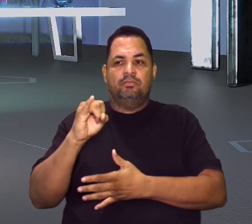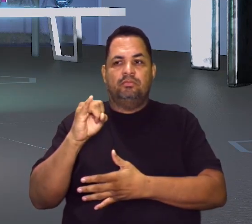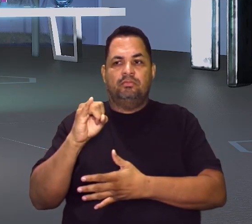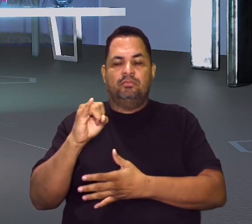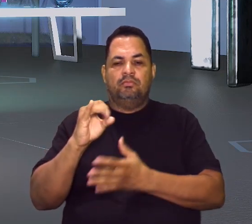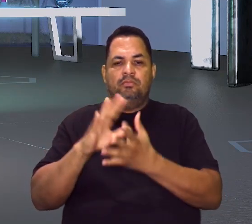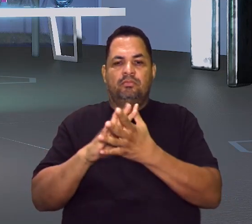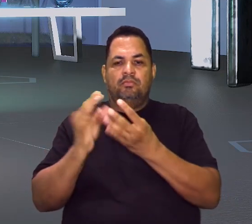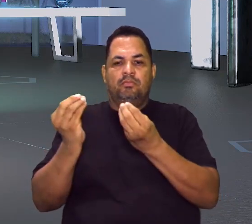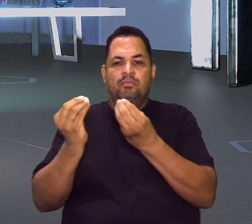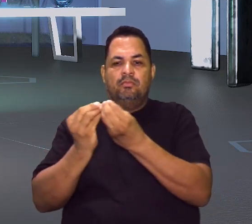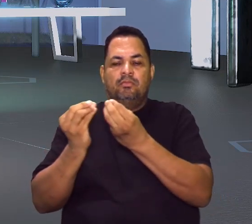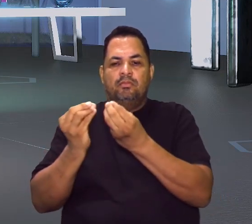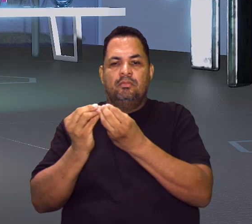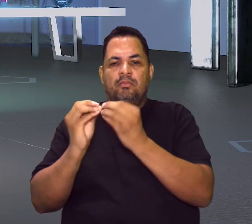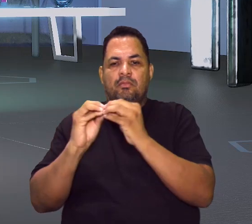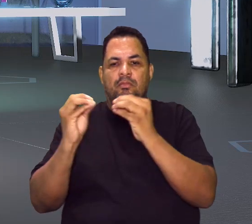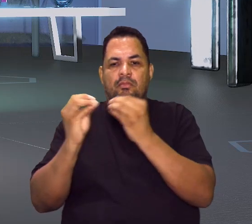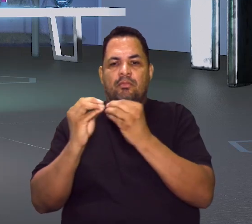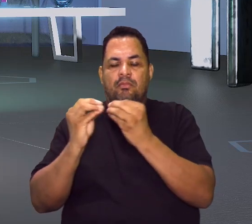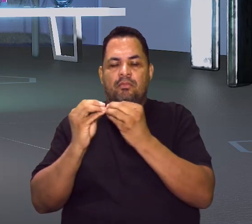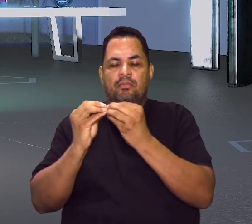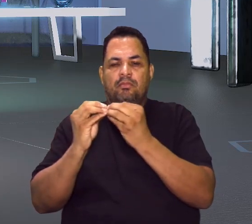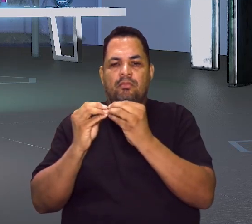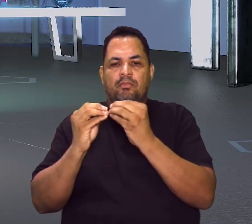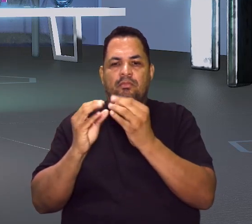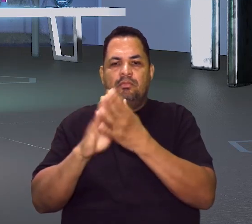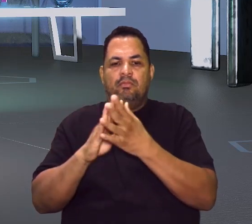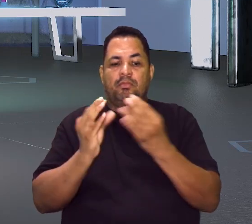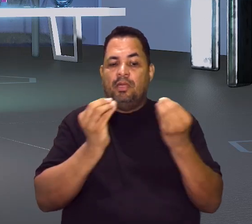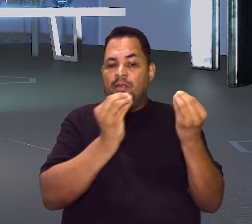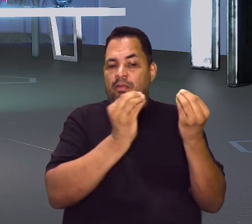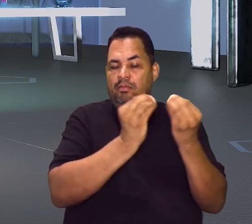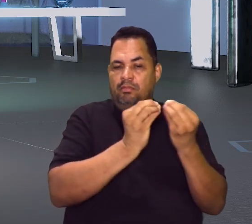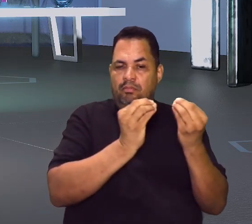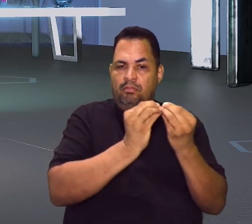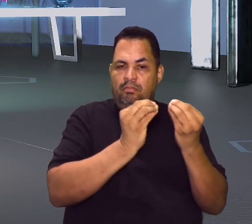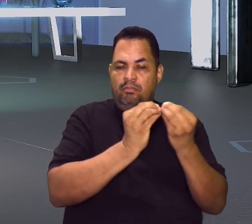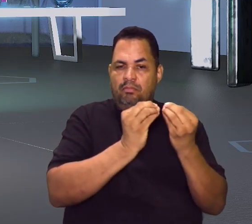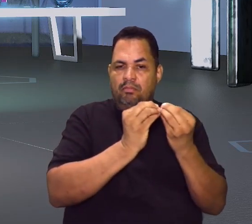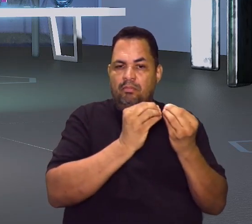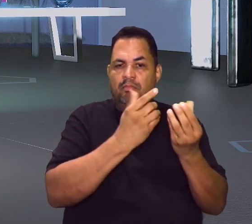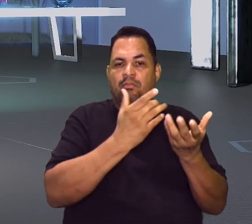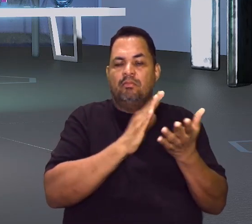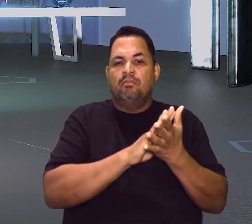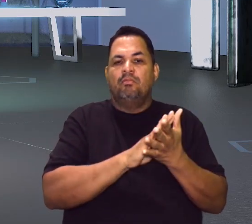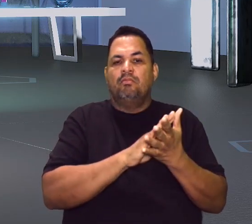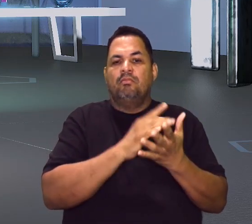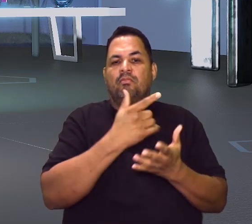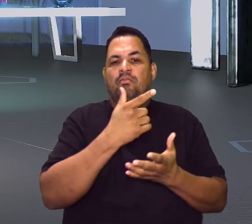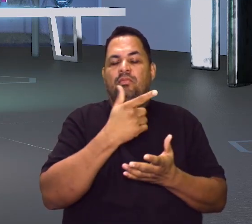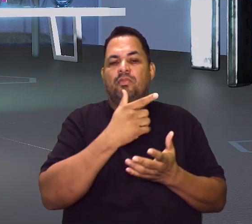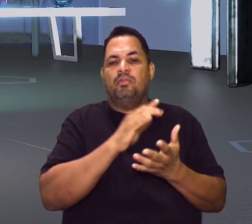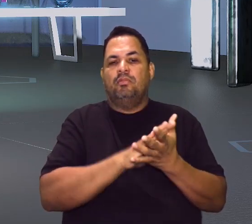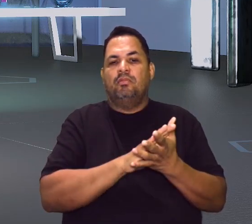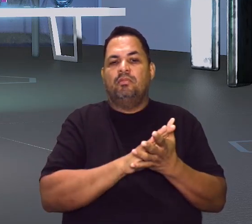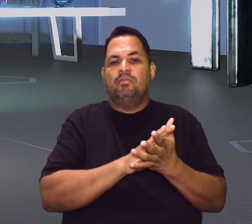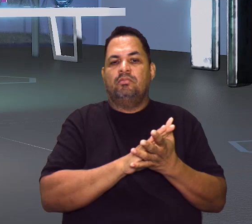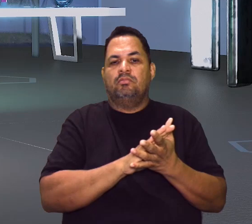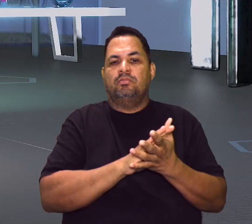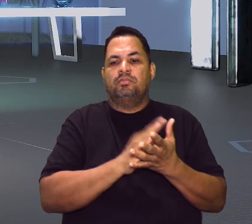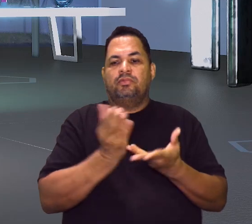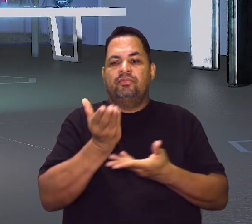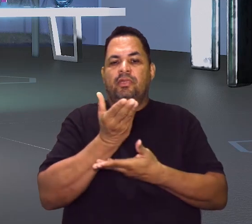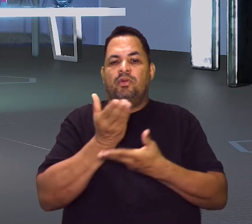acaso uma molécula representa uma substância, mas essa molécula é apolar, ela só vai